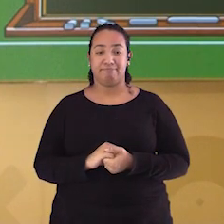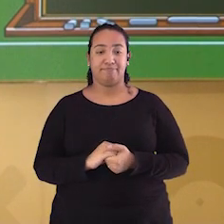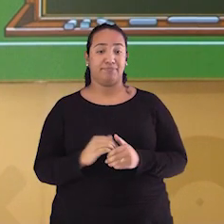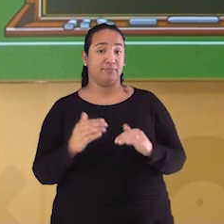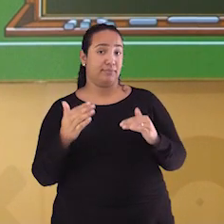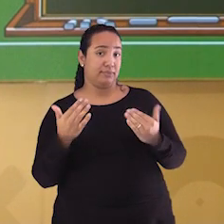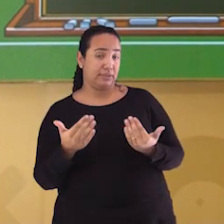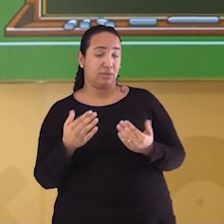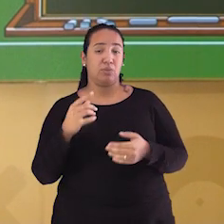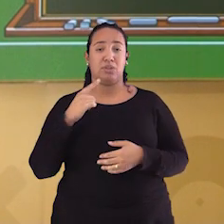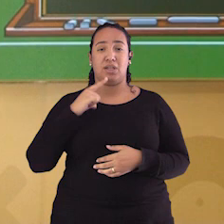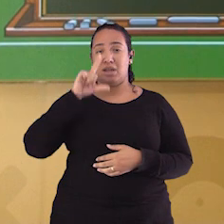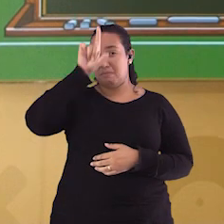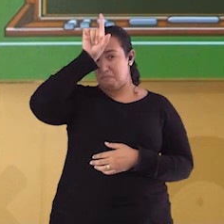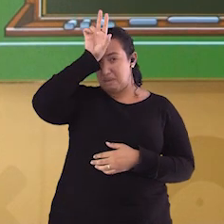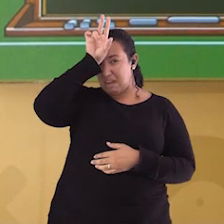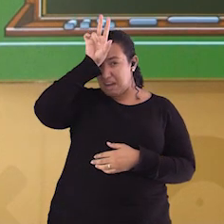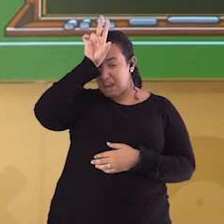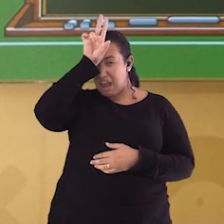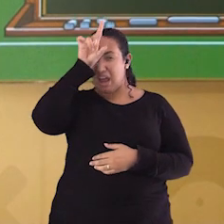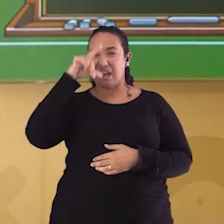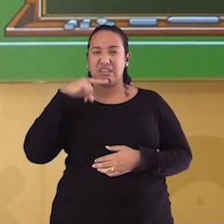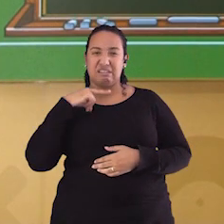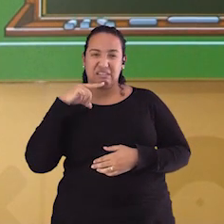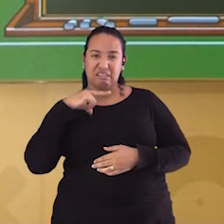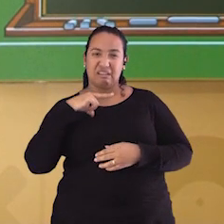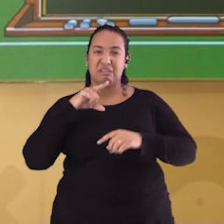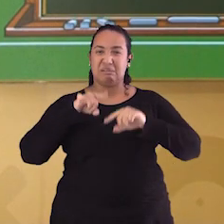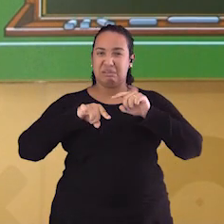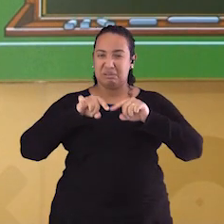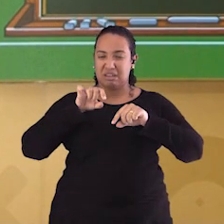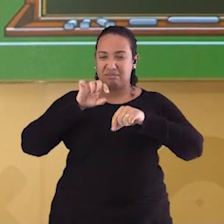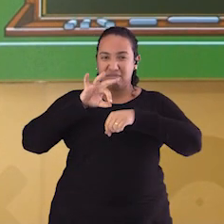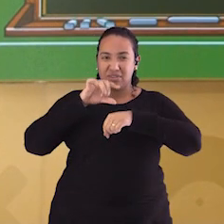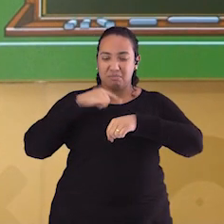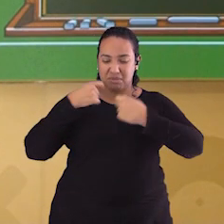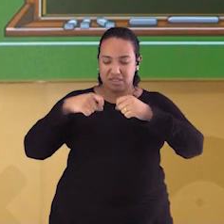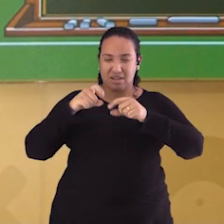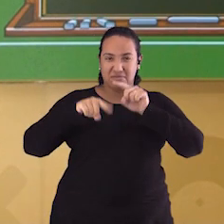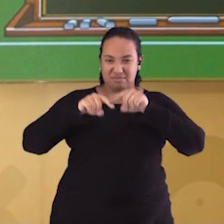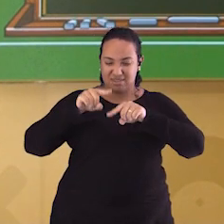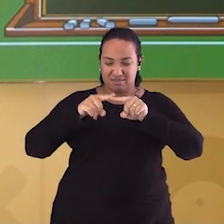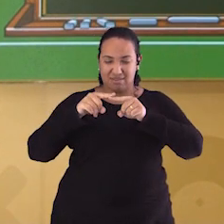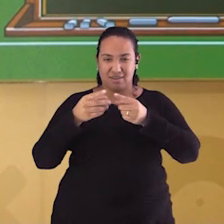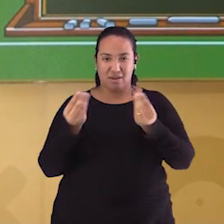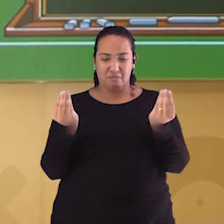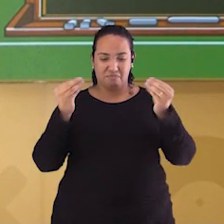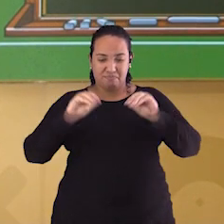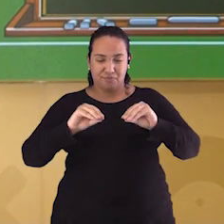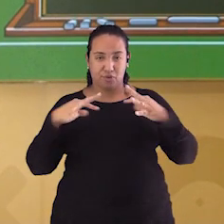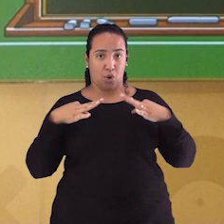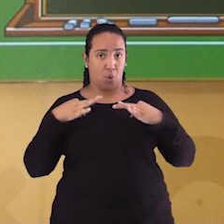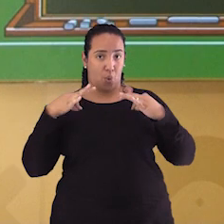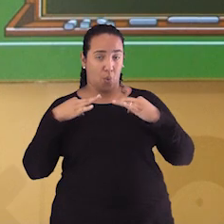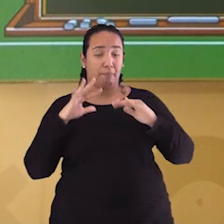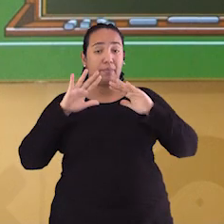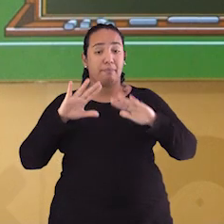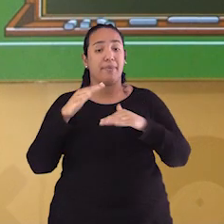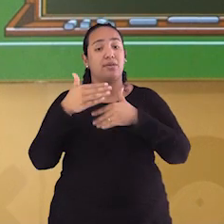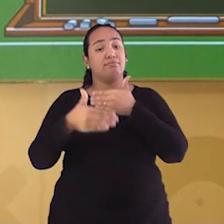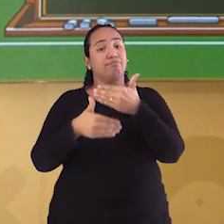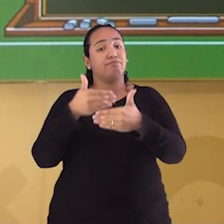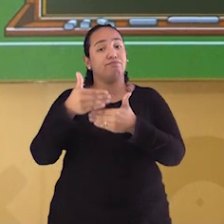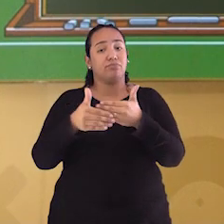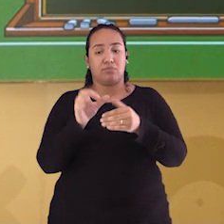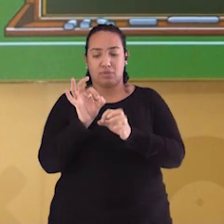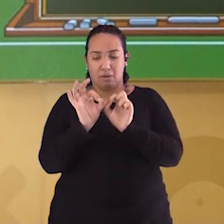as traças e as baratas, era muito comum colocar algumas bolinhas de naftalina na roupa. Com o passar do